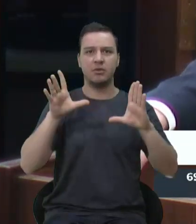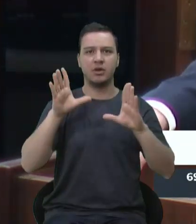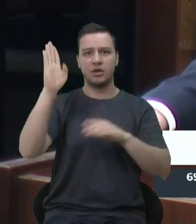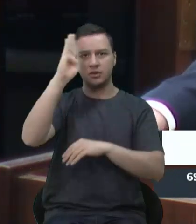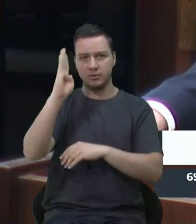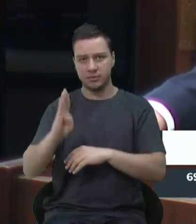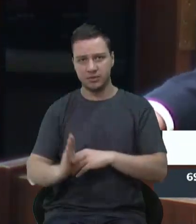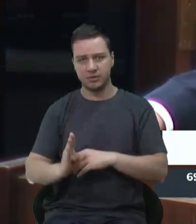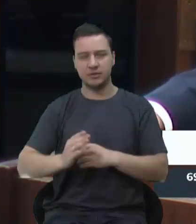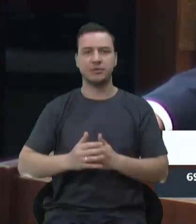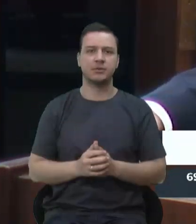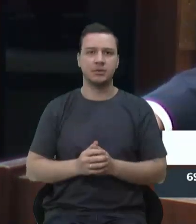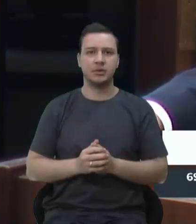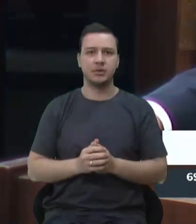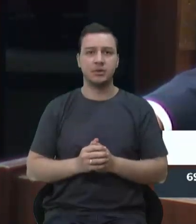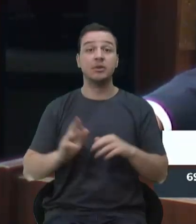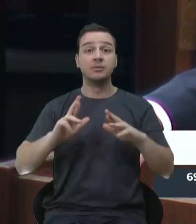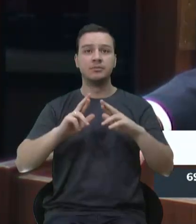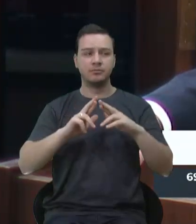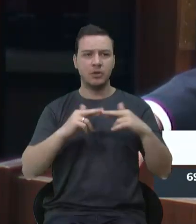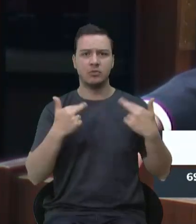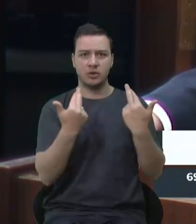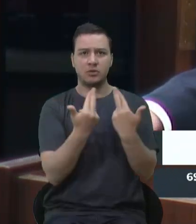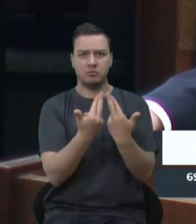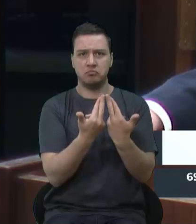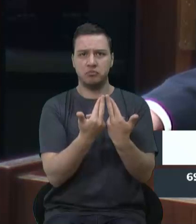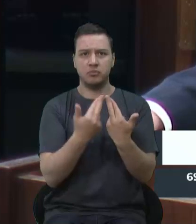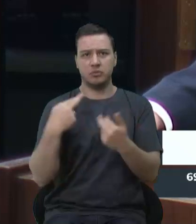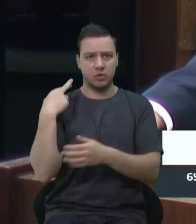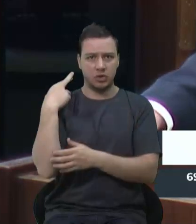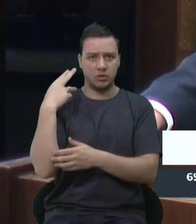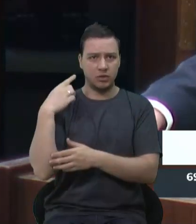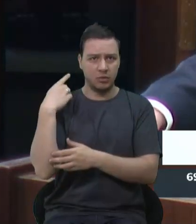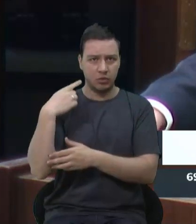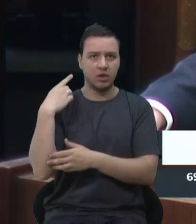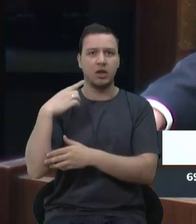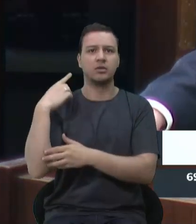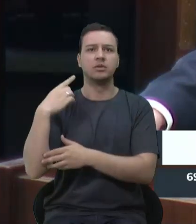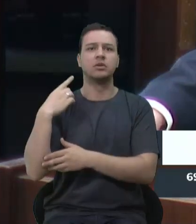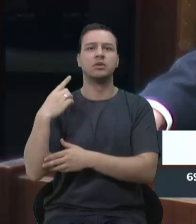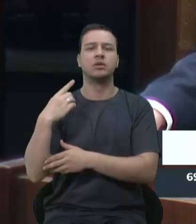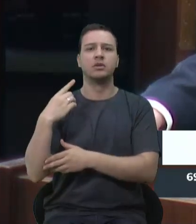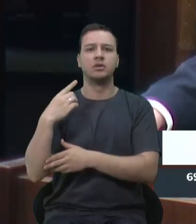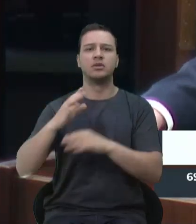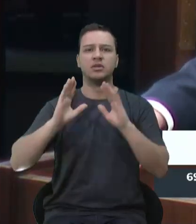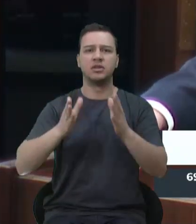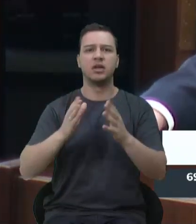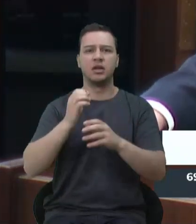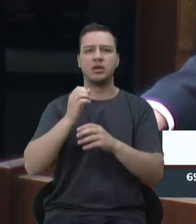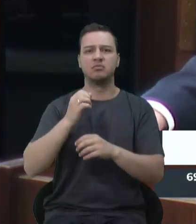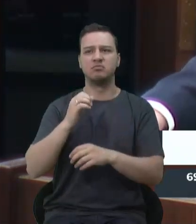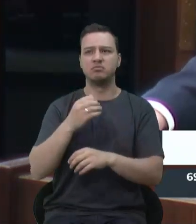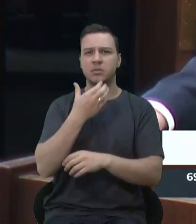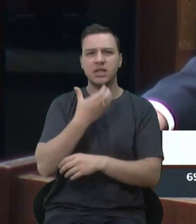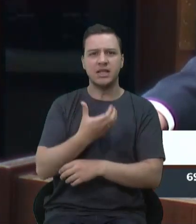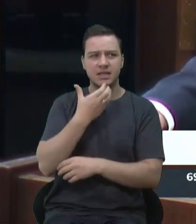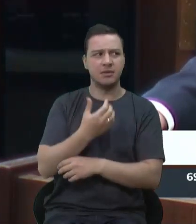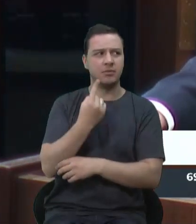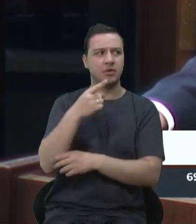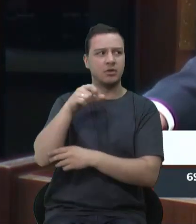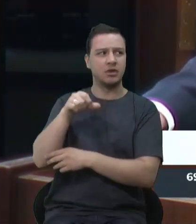Reunida a Câmara dos Deputados por sua composição, já em dezembro de